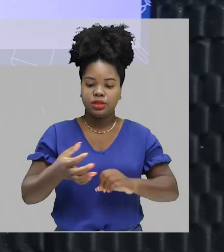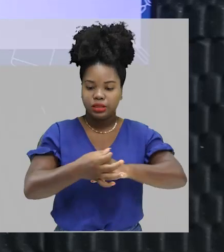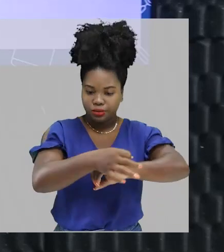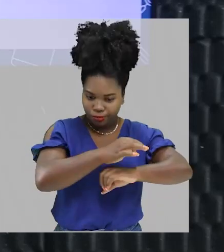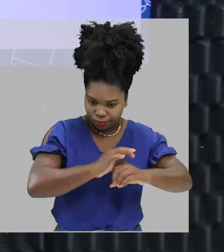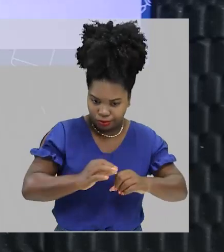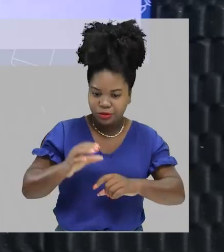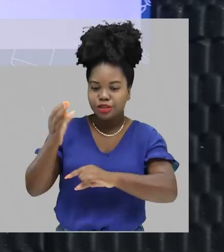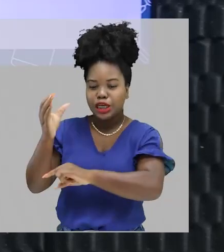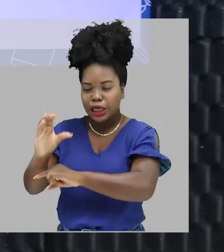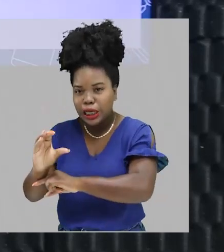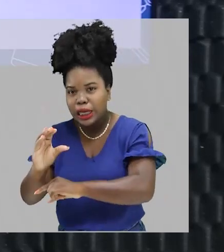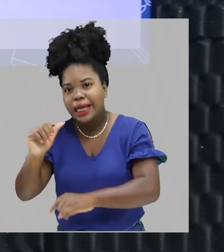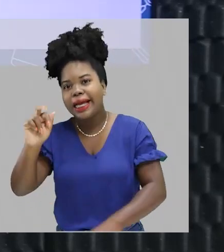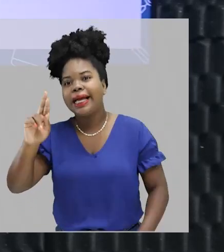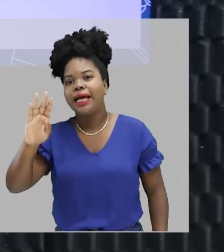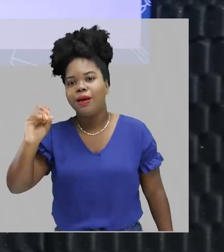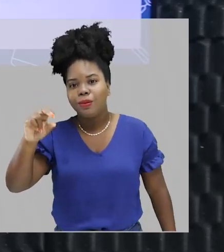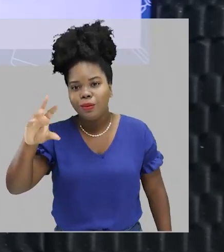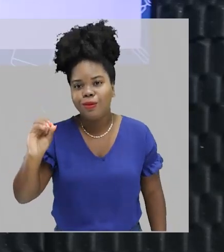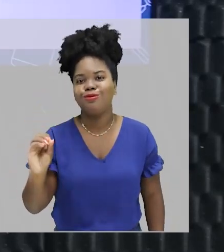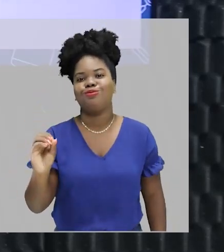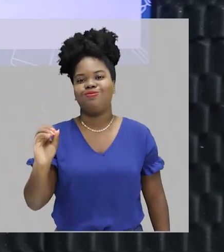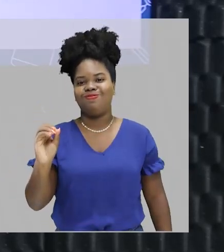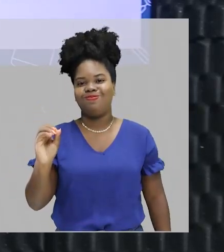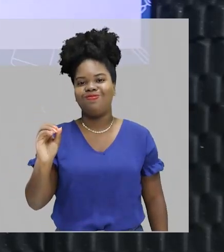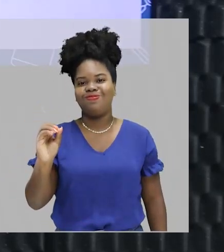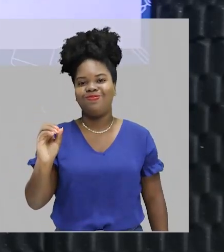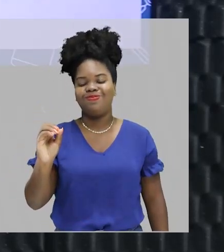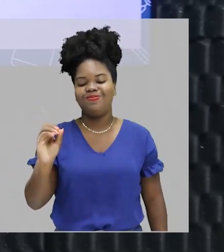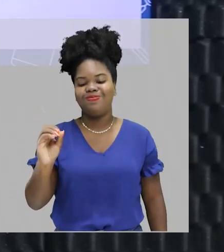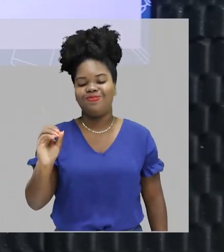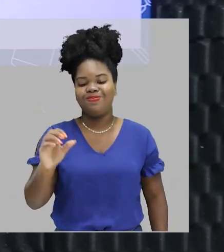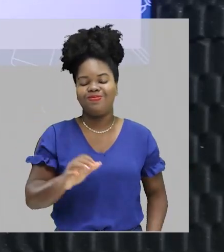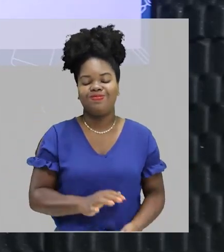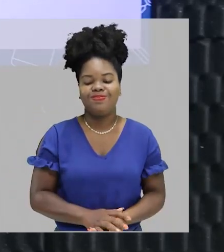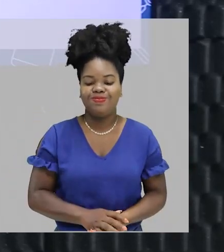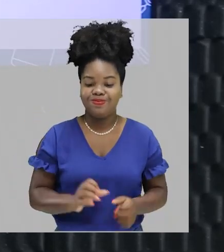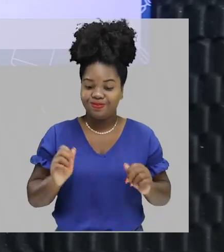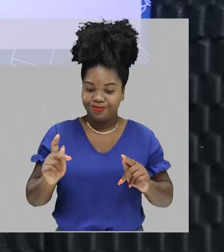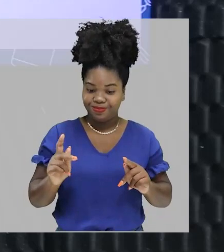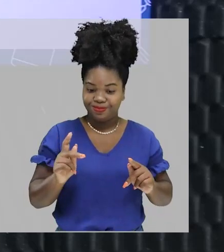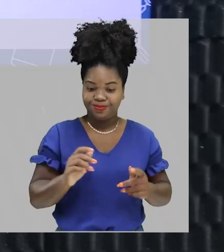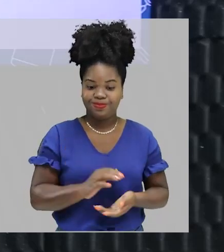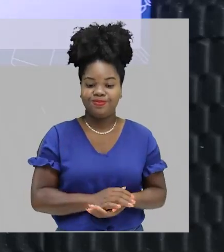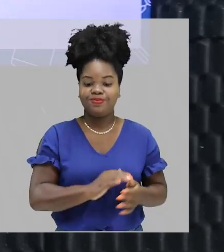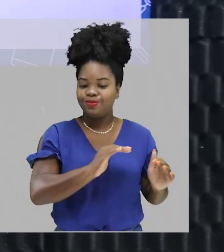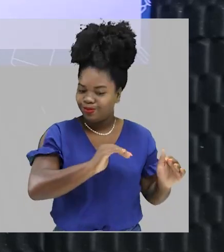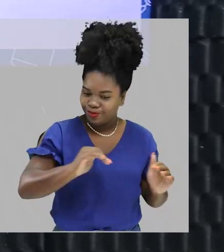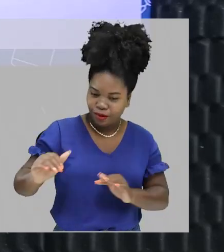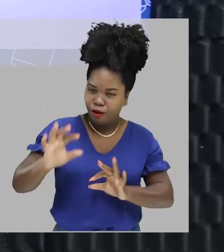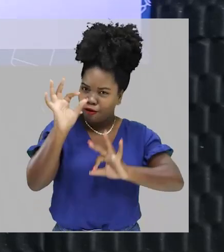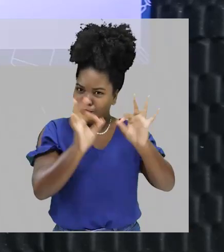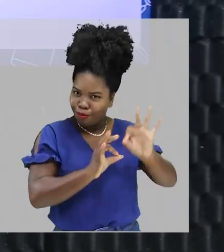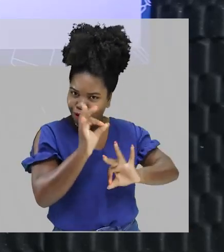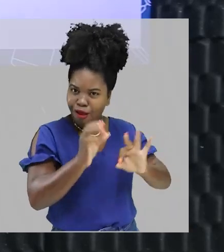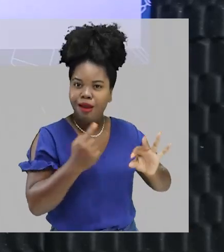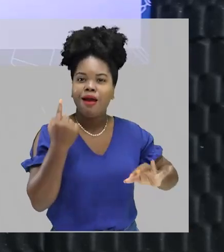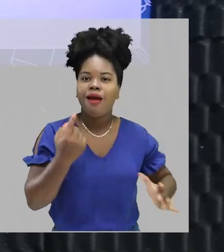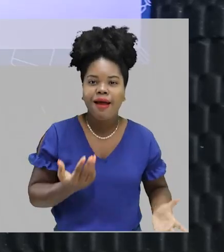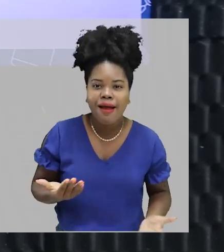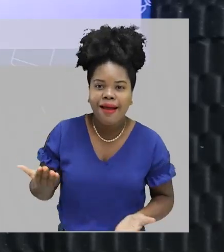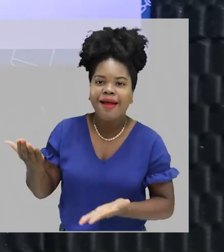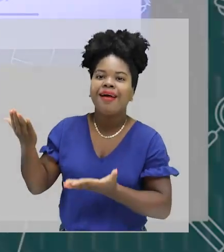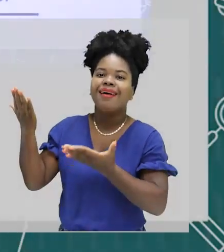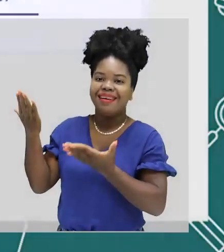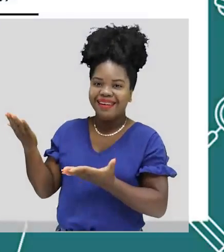de carbono. Então, o carvão aqui é o carbono. Show? Dito isso, turminha, então